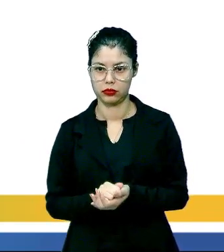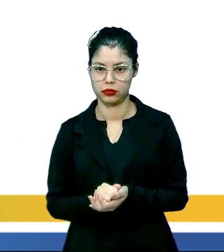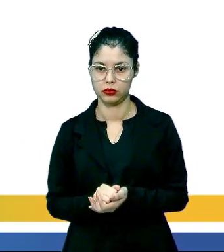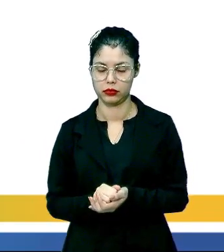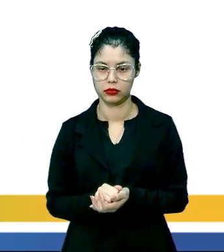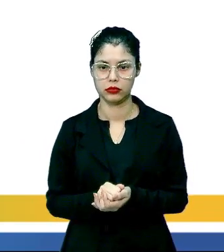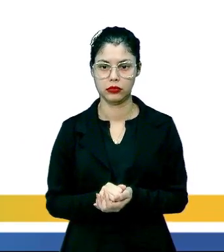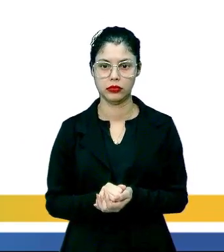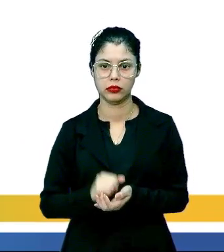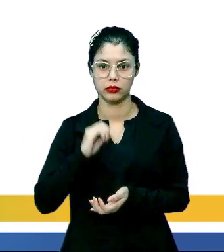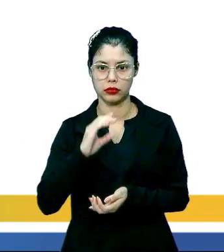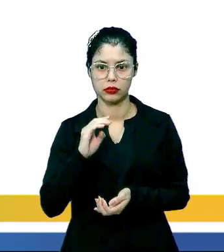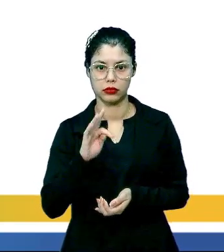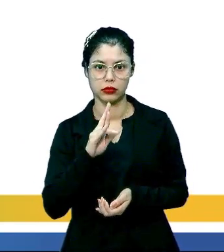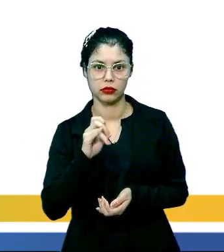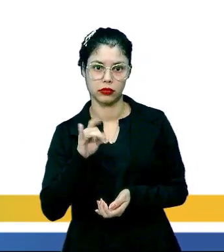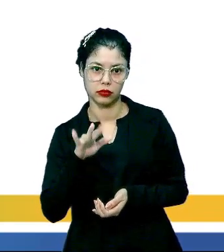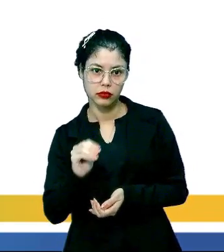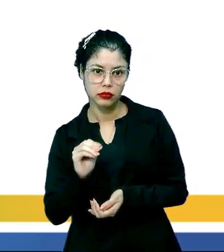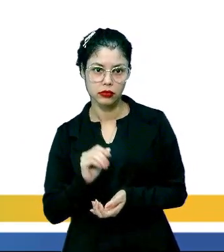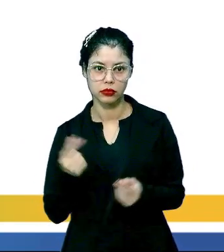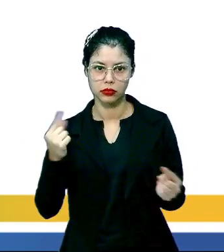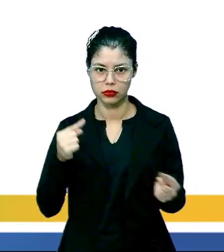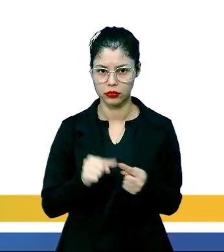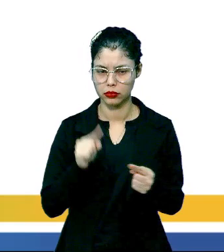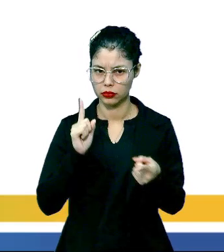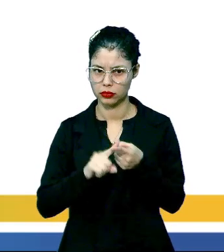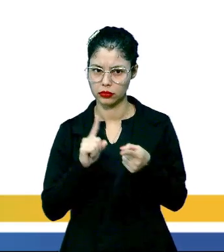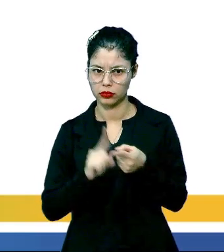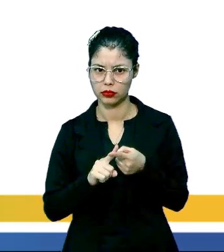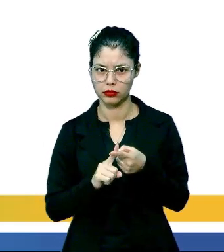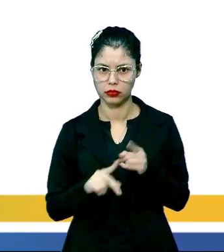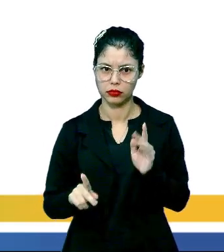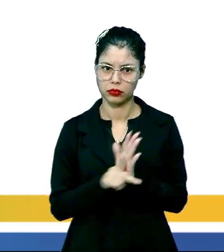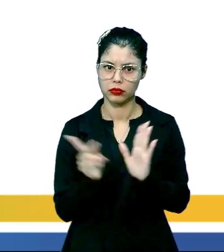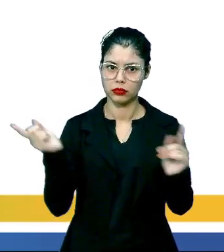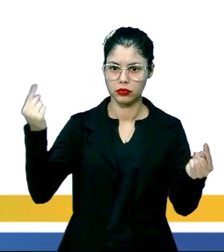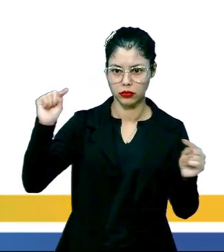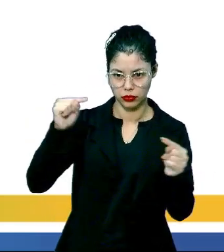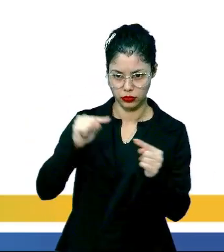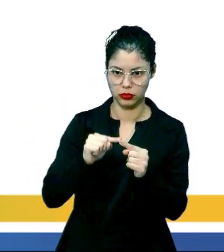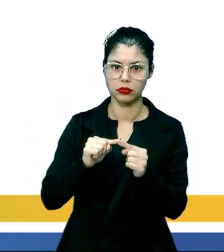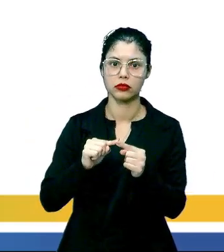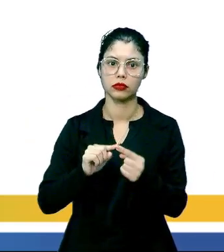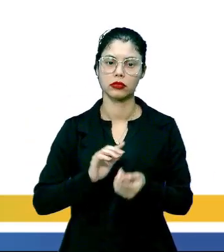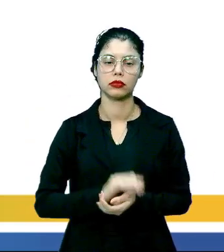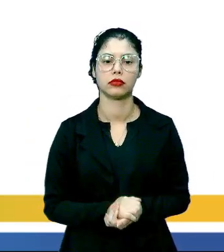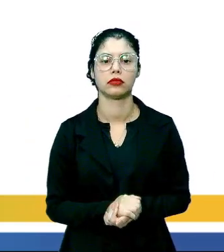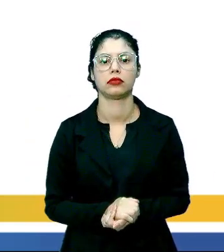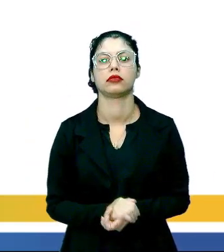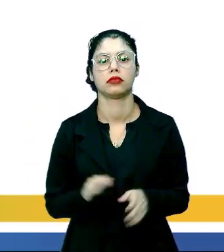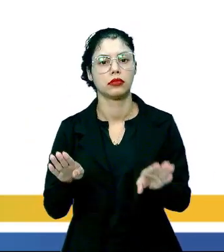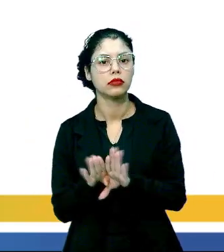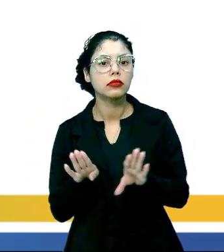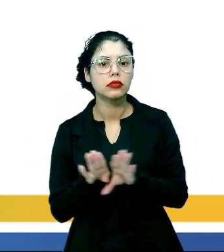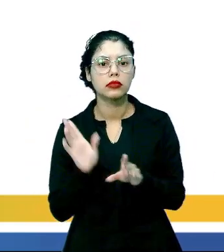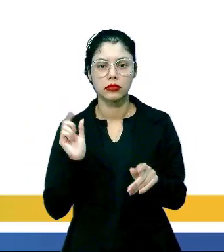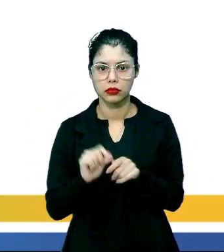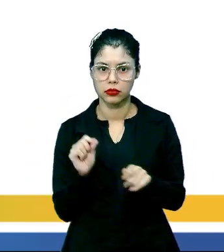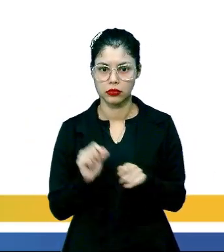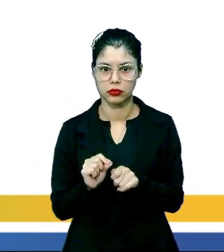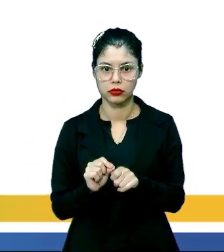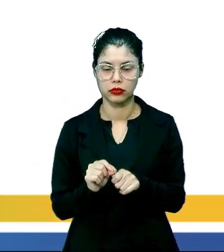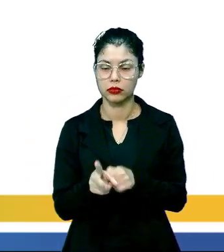tubo contorcido proximal. Por que proximal? Porque ele é próximo do glomérulo, tá? Ele também faz